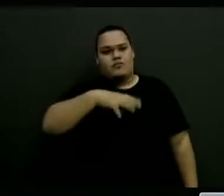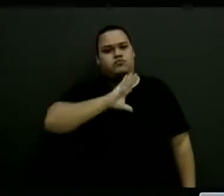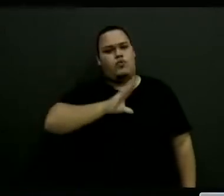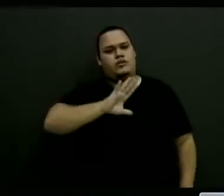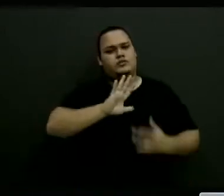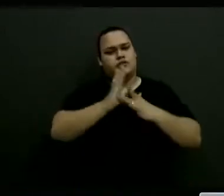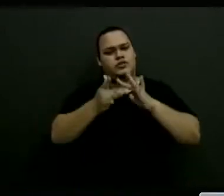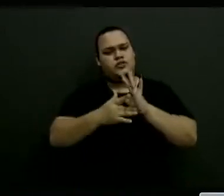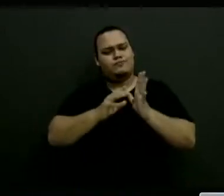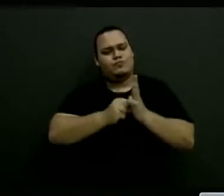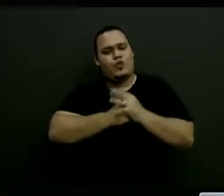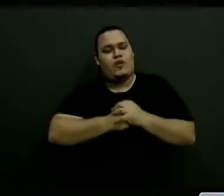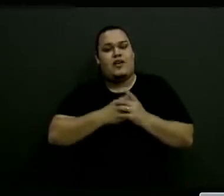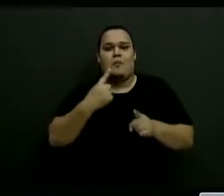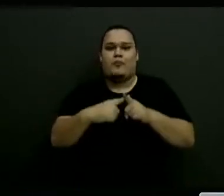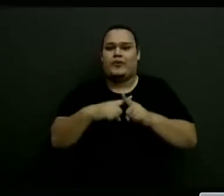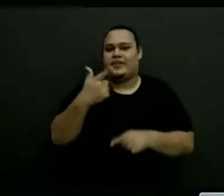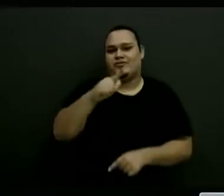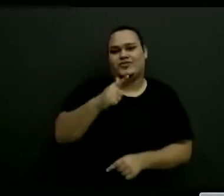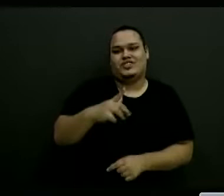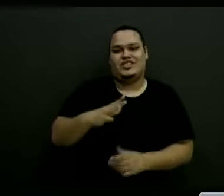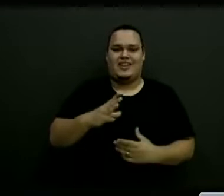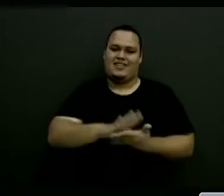E houve uma voz dos céus que dizia: